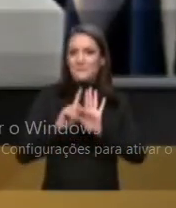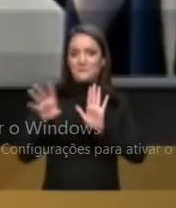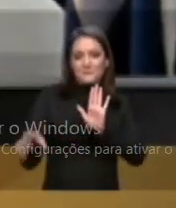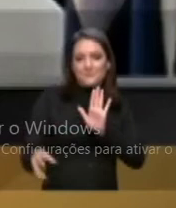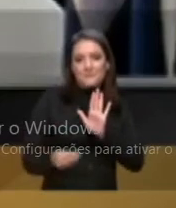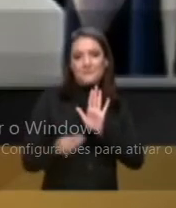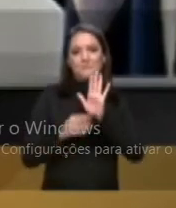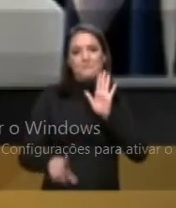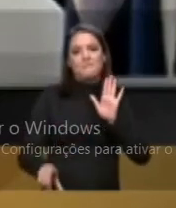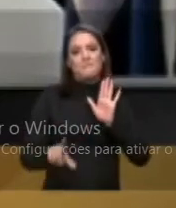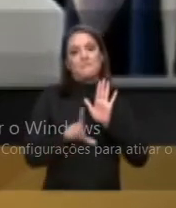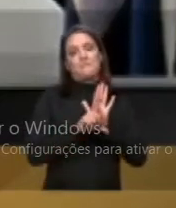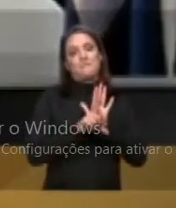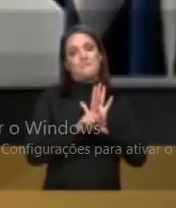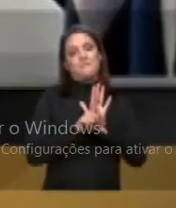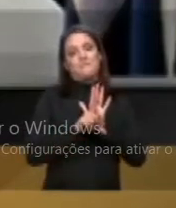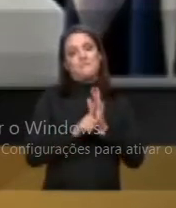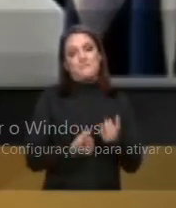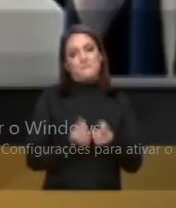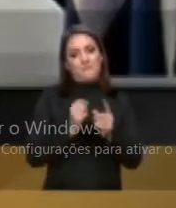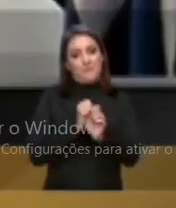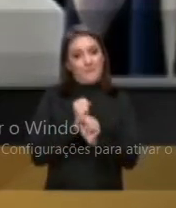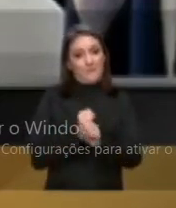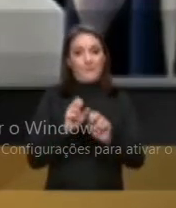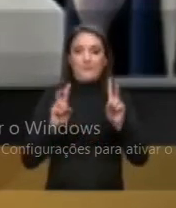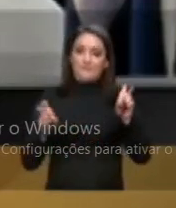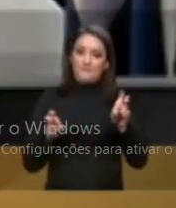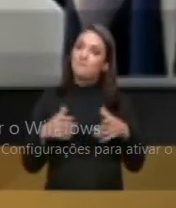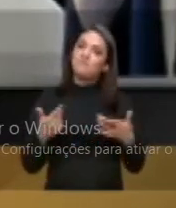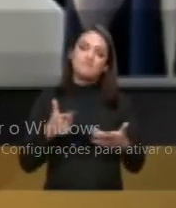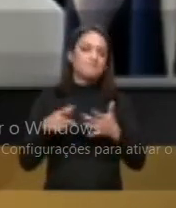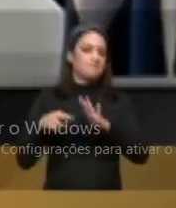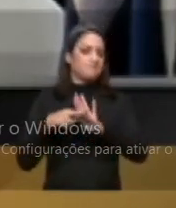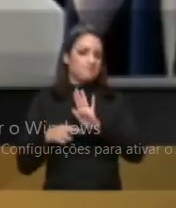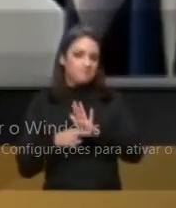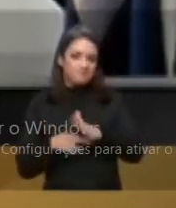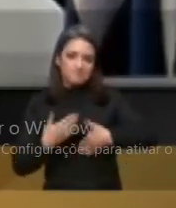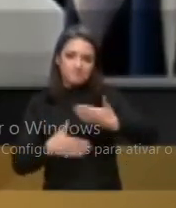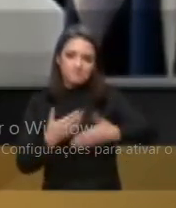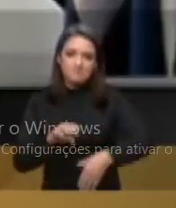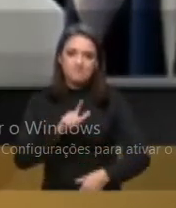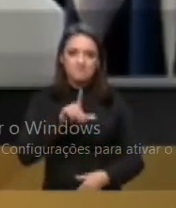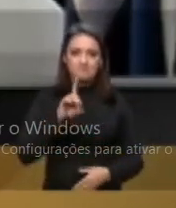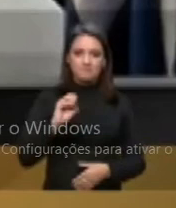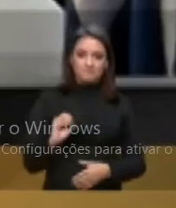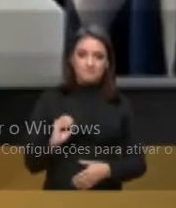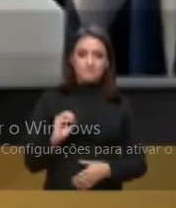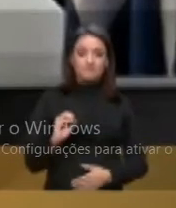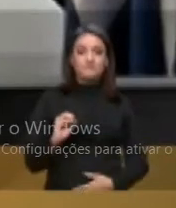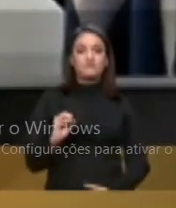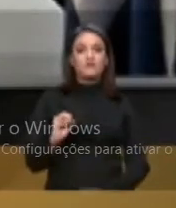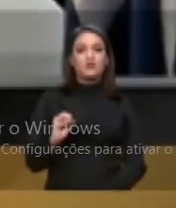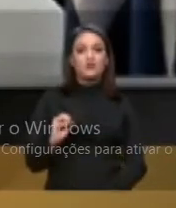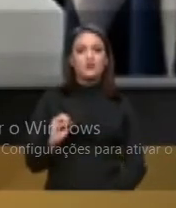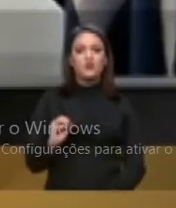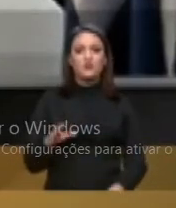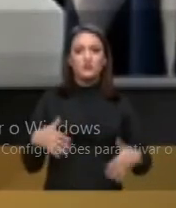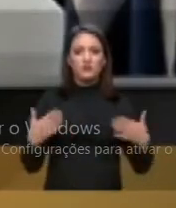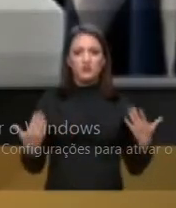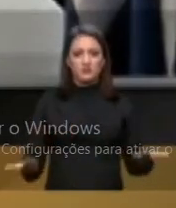ou projetos não incluídos na lei orçamentária anual, fecho aspas, não regrando o processo formativo da